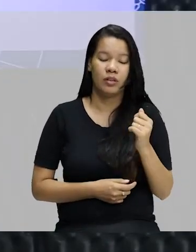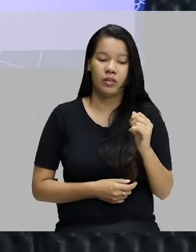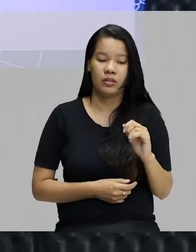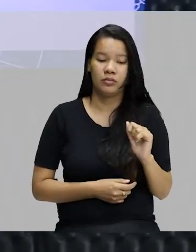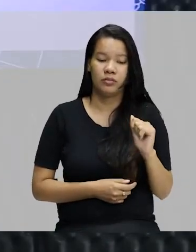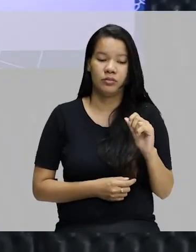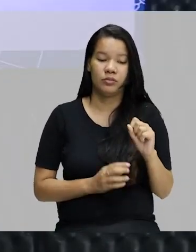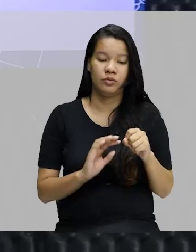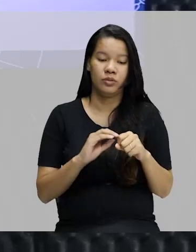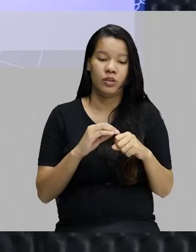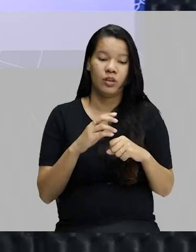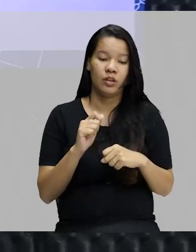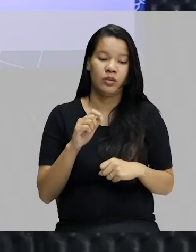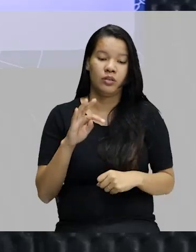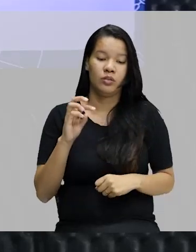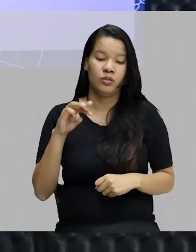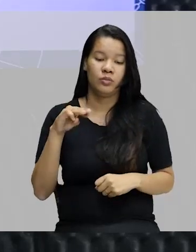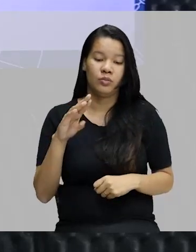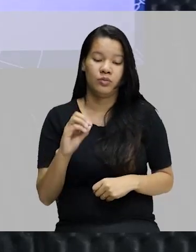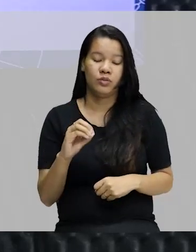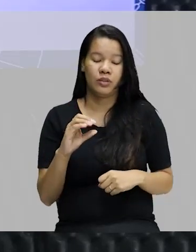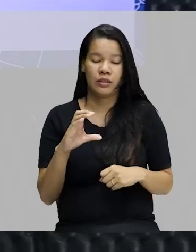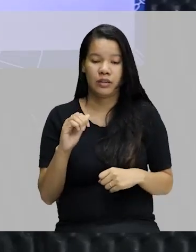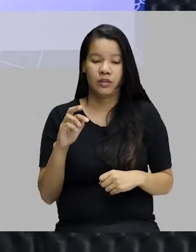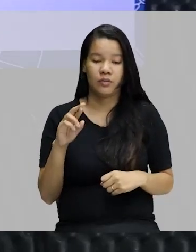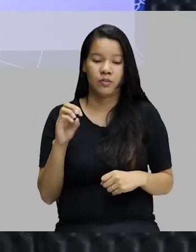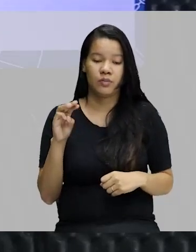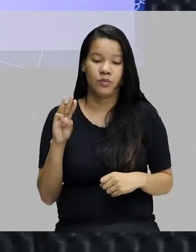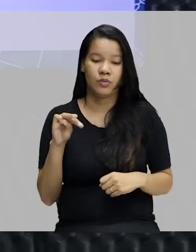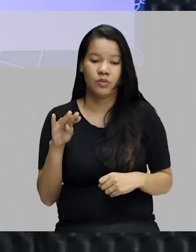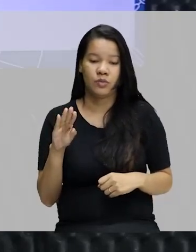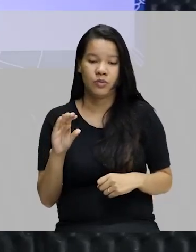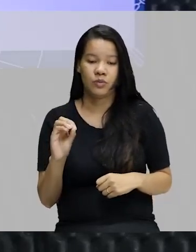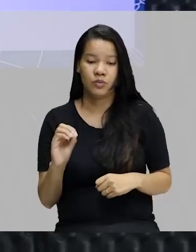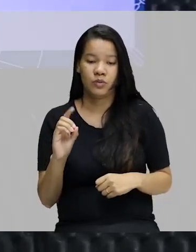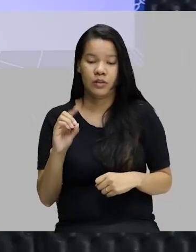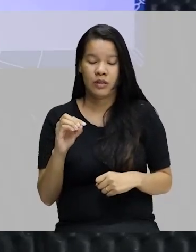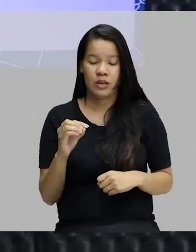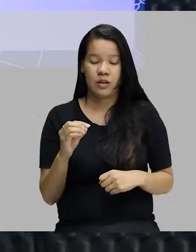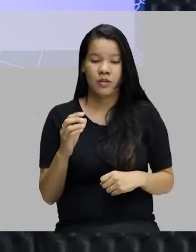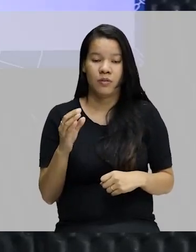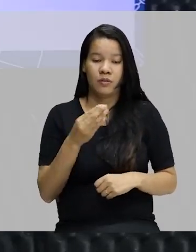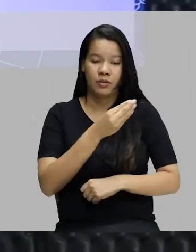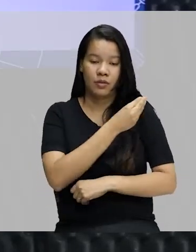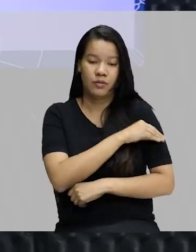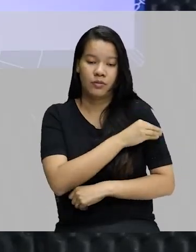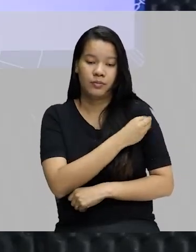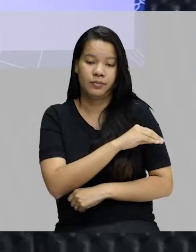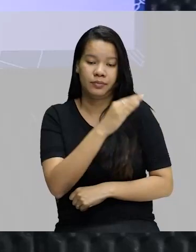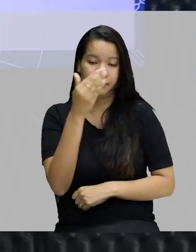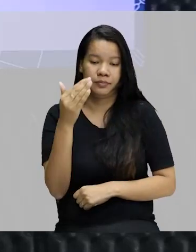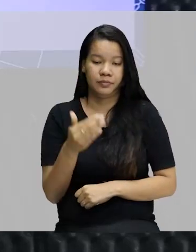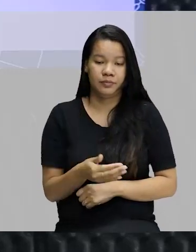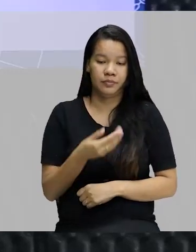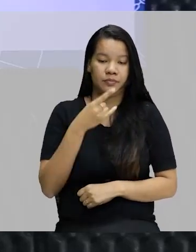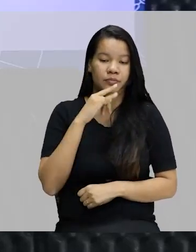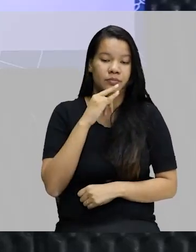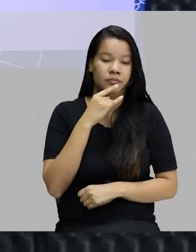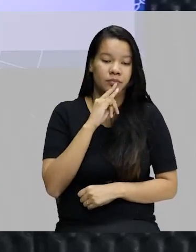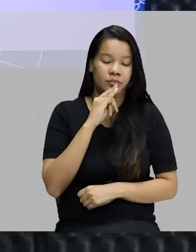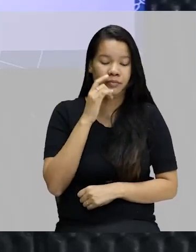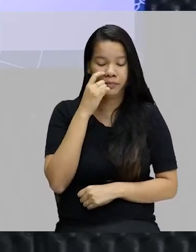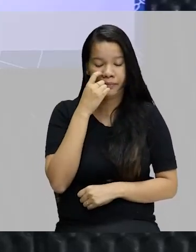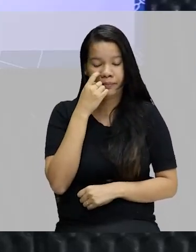O etanol, são dois átomos de carbono. O etanol é o álcool presente nas bebidas alcoólicas, é o álcool